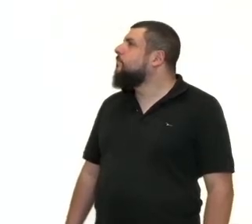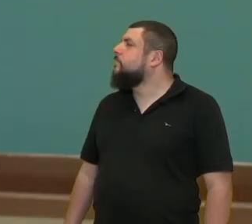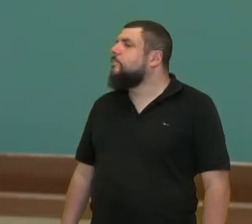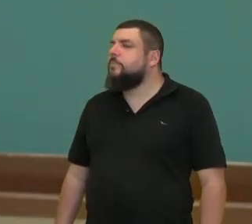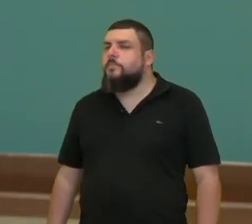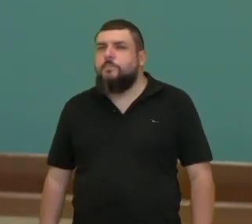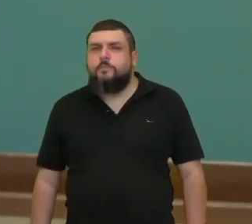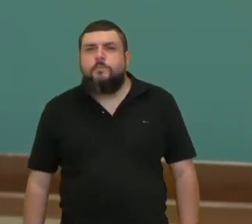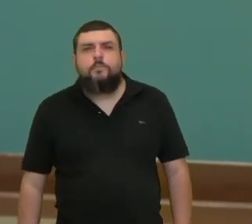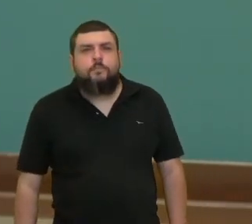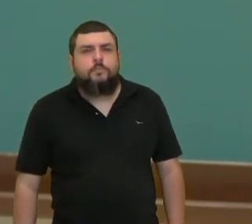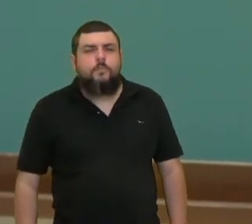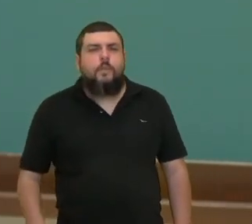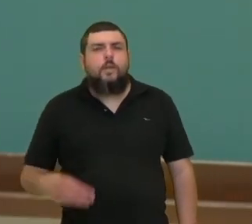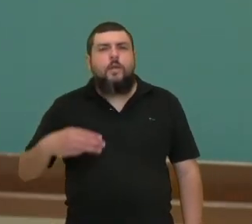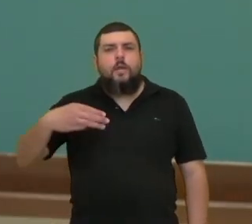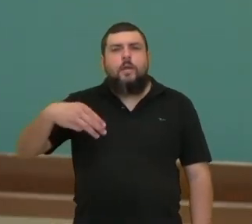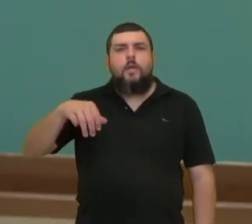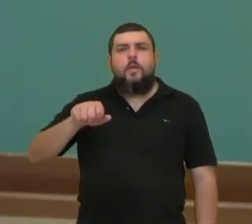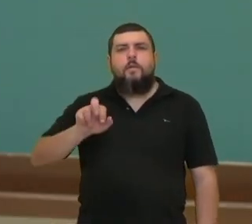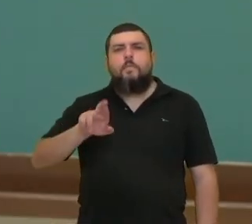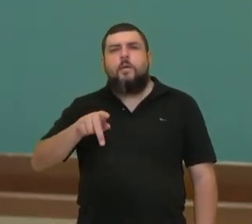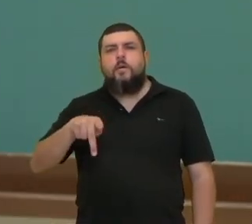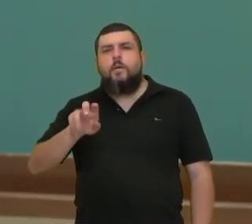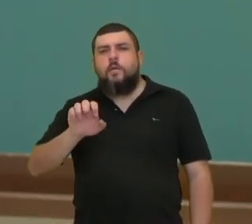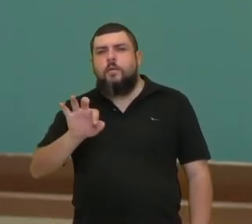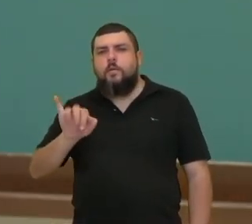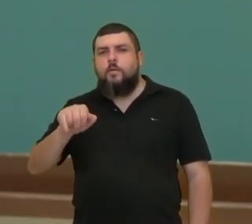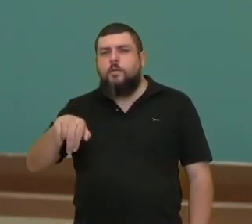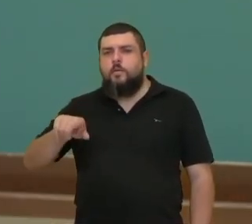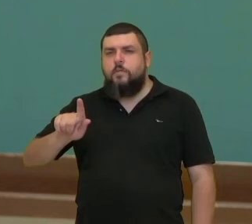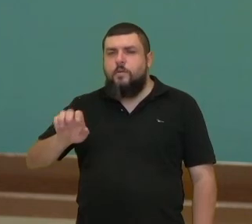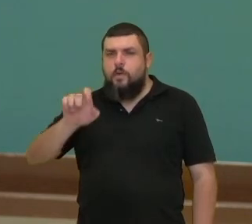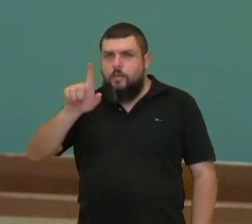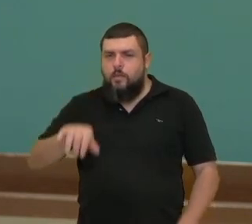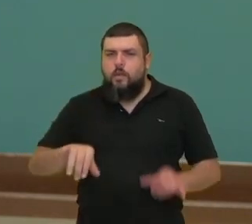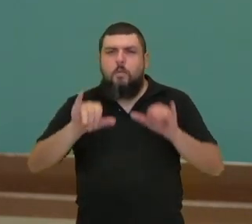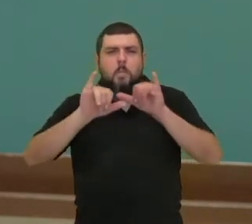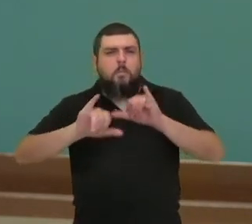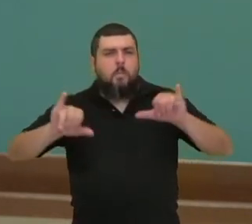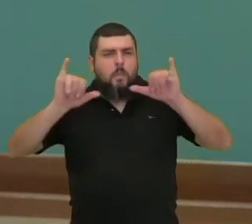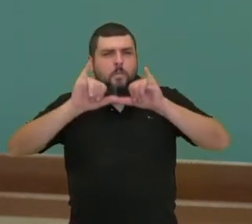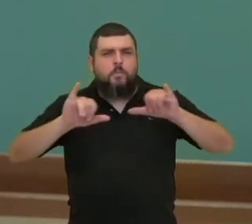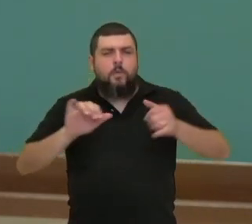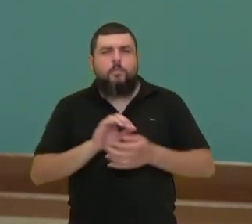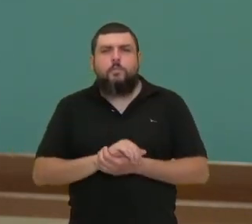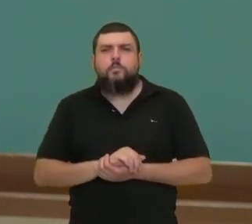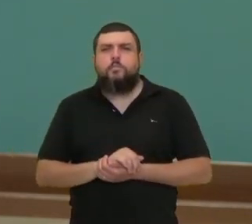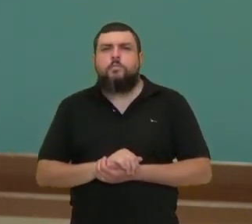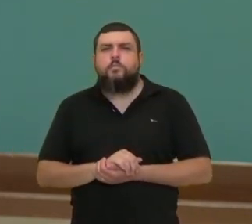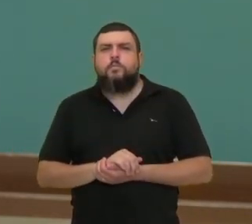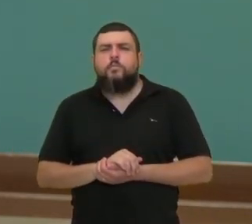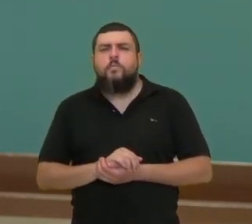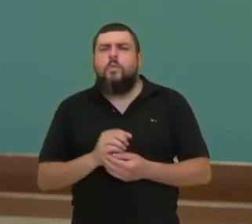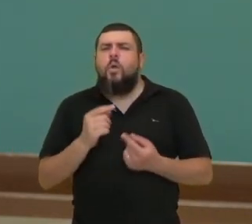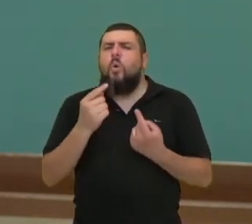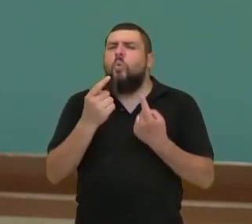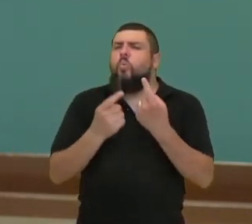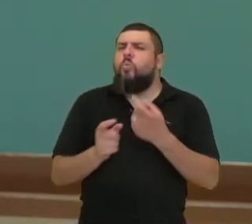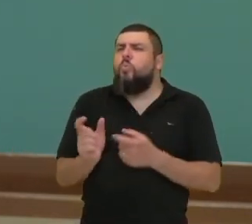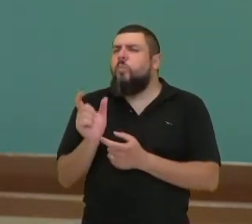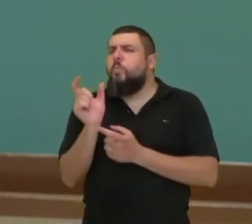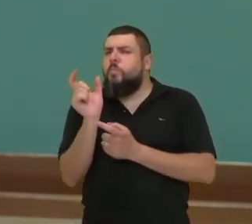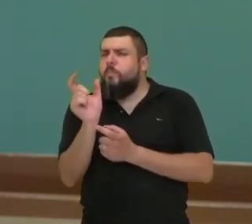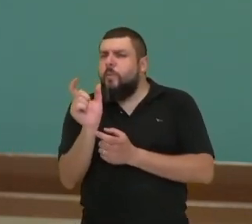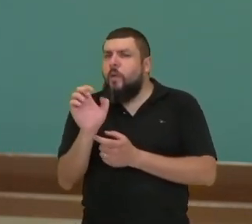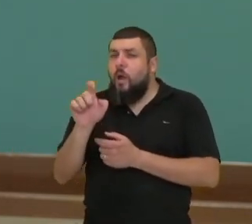marketing. Marketing ali é relacionado à publicidade, à propaganda. Qual conjunção coordenativa está presente